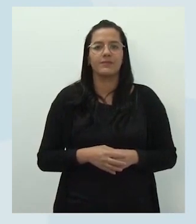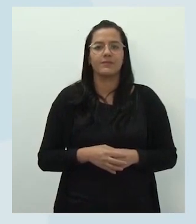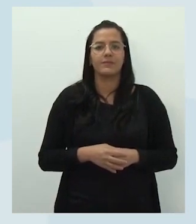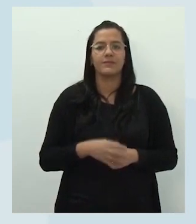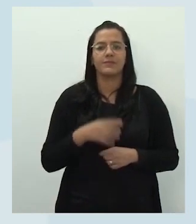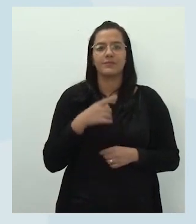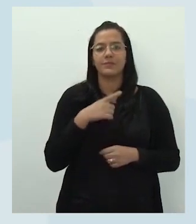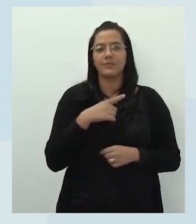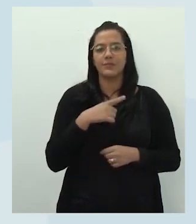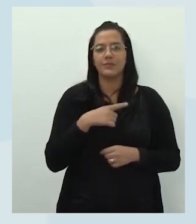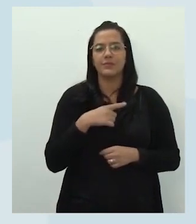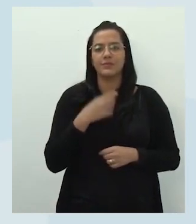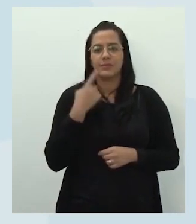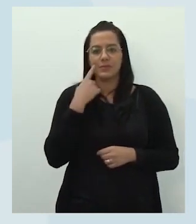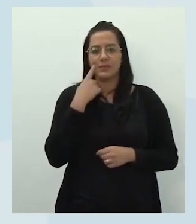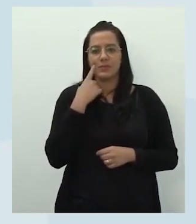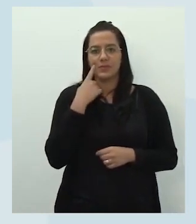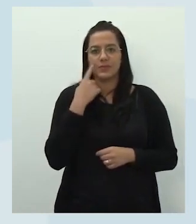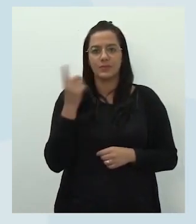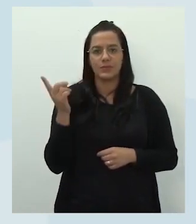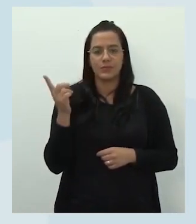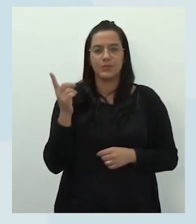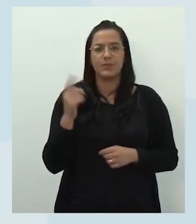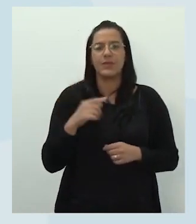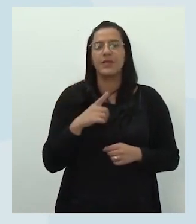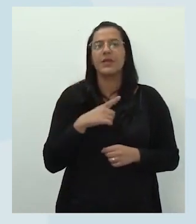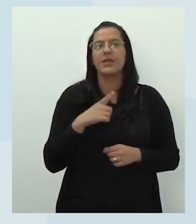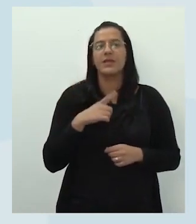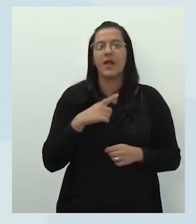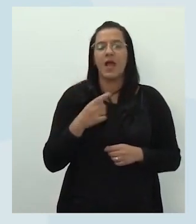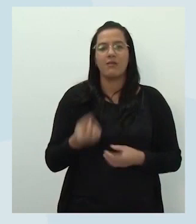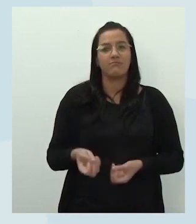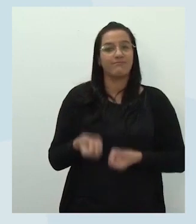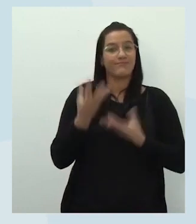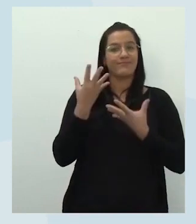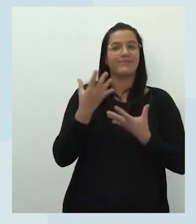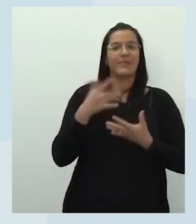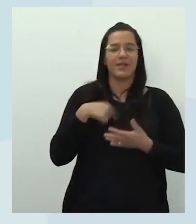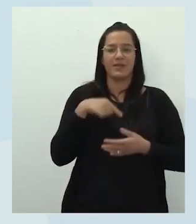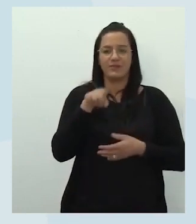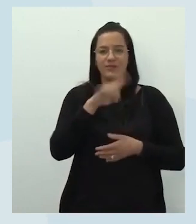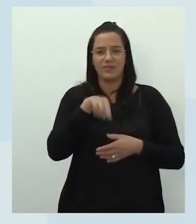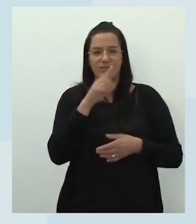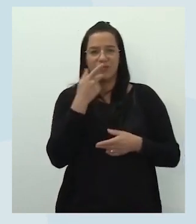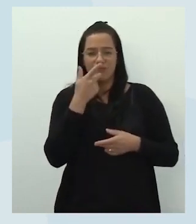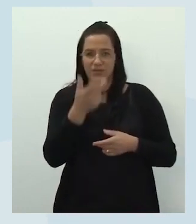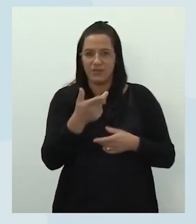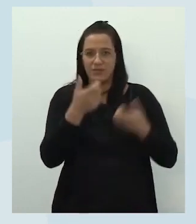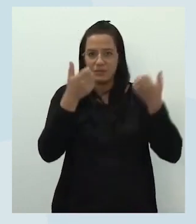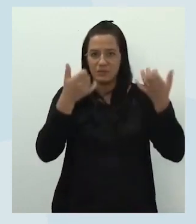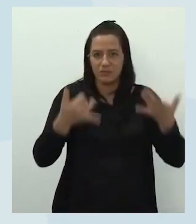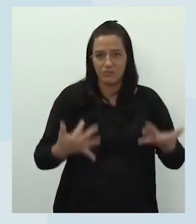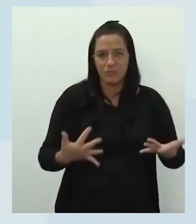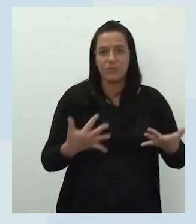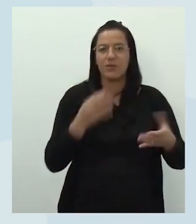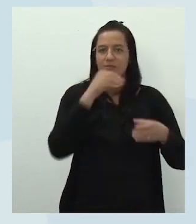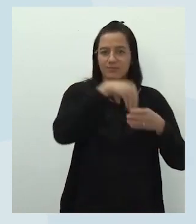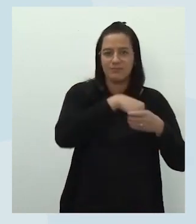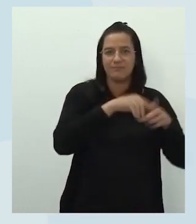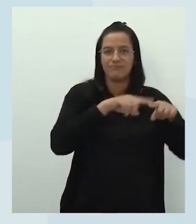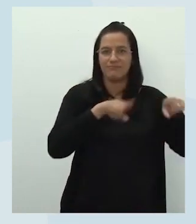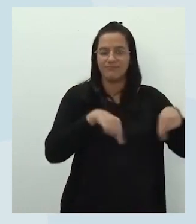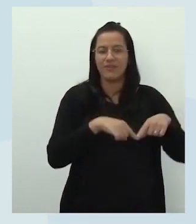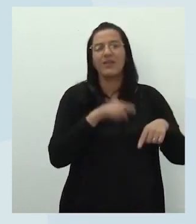Na outra... Então, essa era a surpresa do laboratório que eu estava falando, né? O